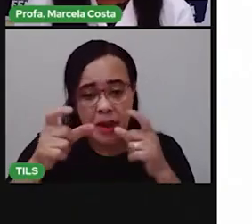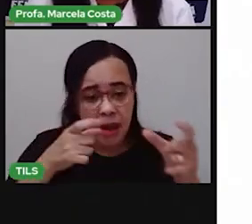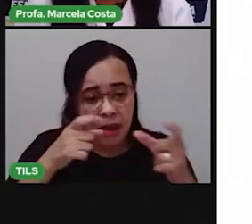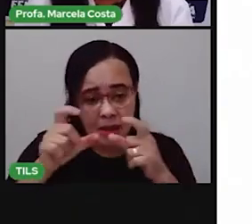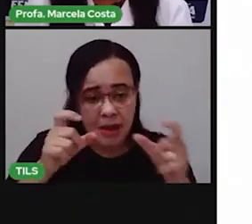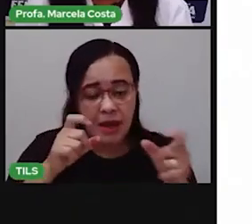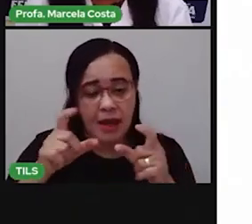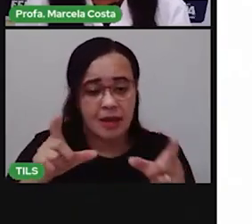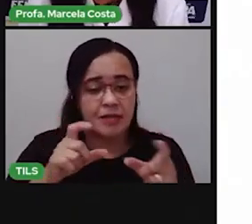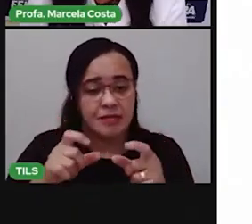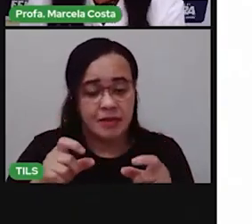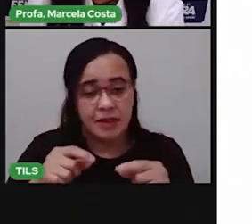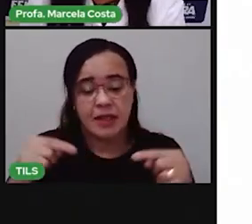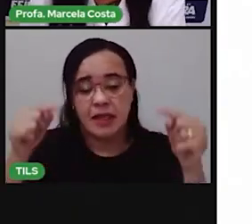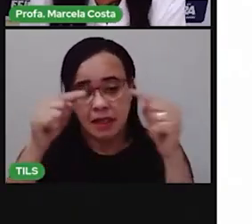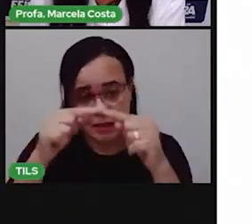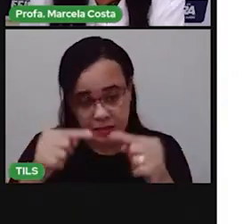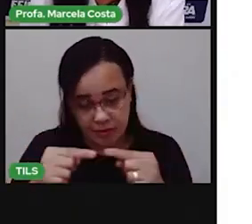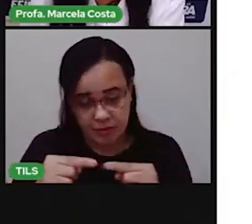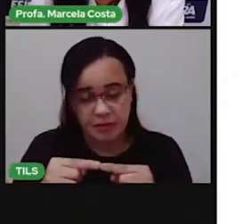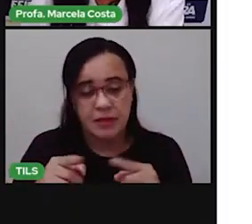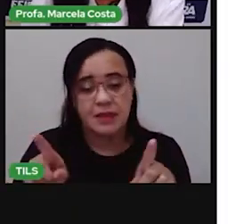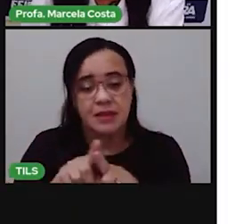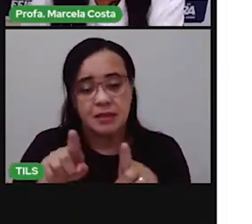por um espaço.